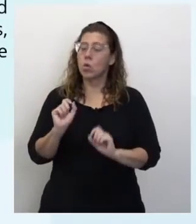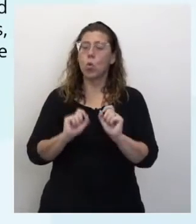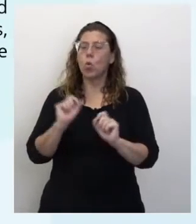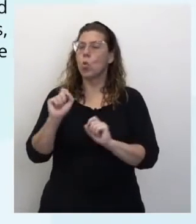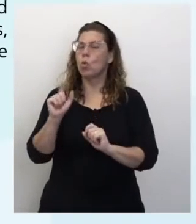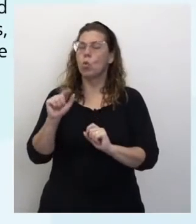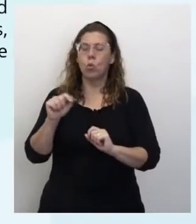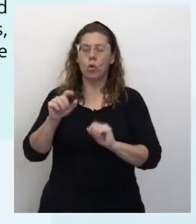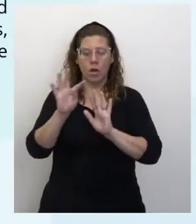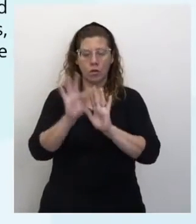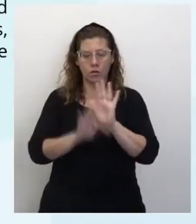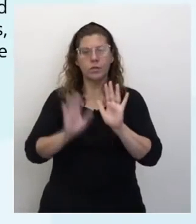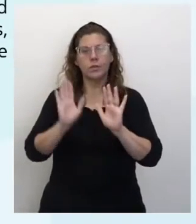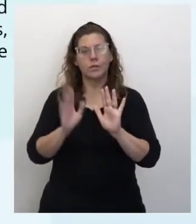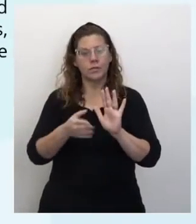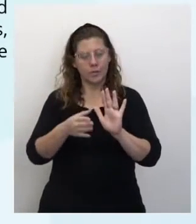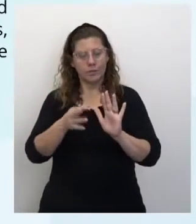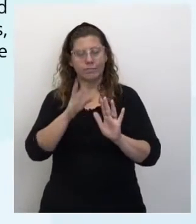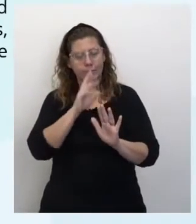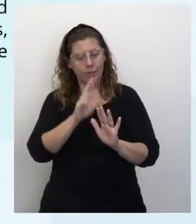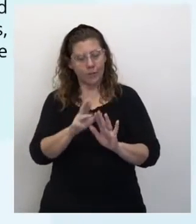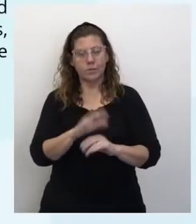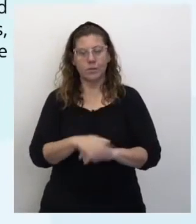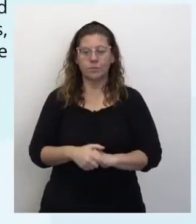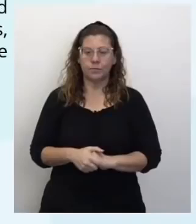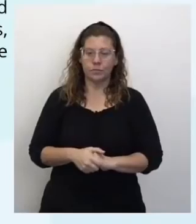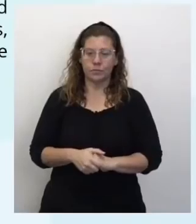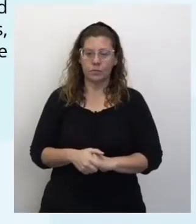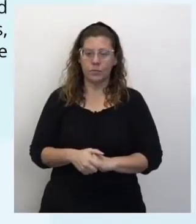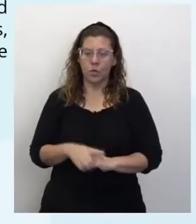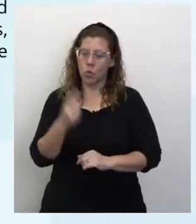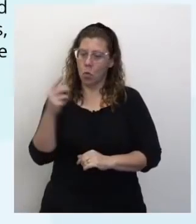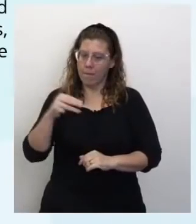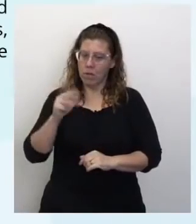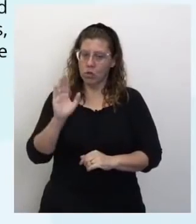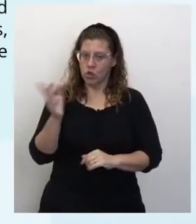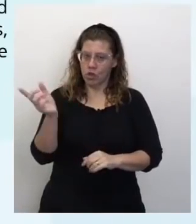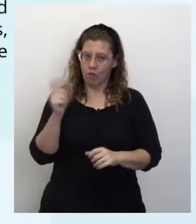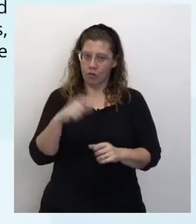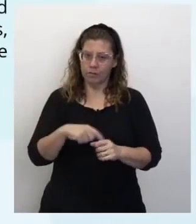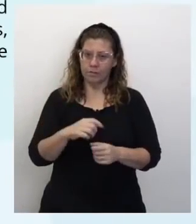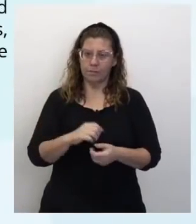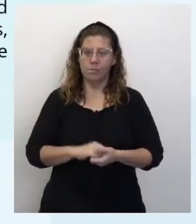que eu meio que já dei a resposta, quem estava prestando atenção já sabe responder. Em um minutinho a gente já volta.